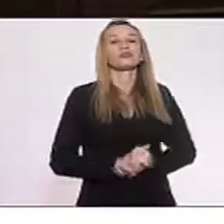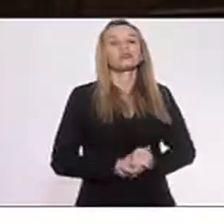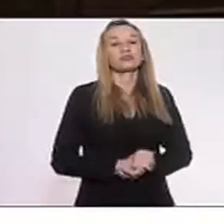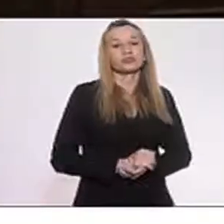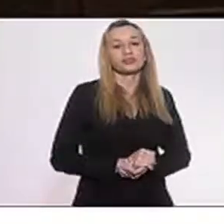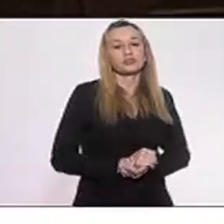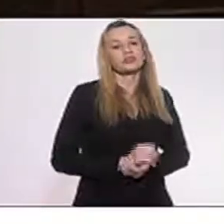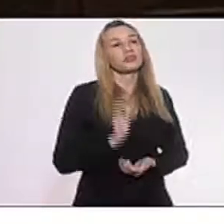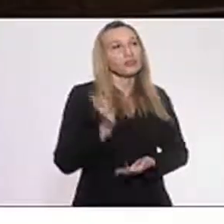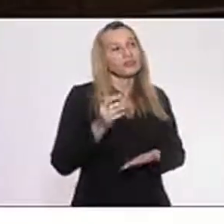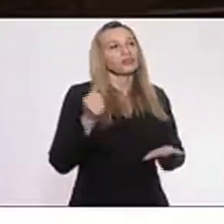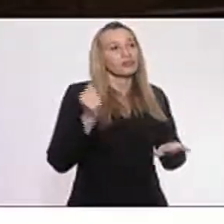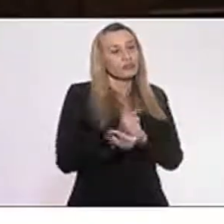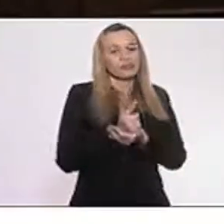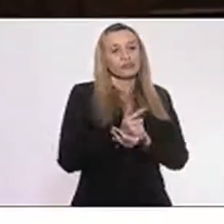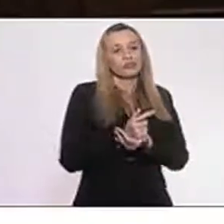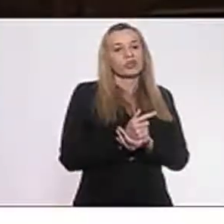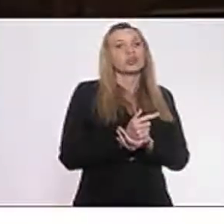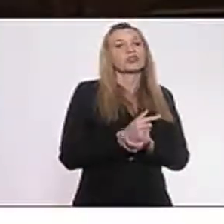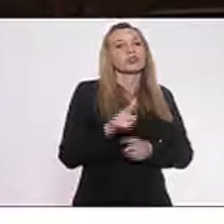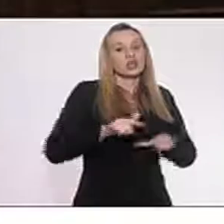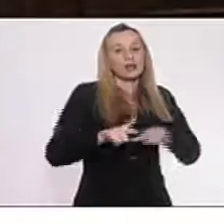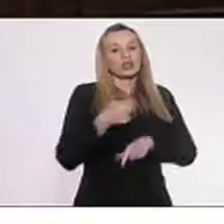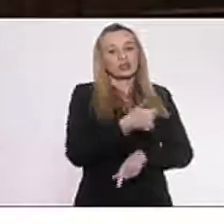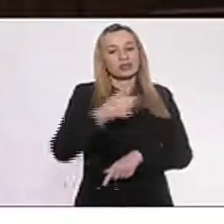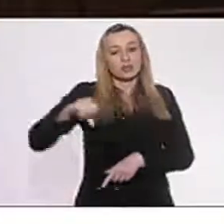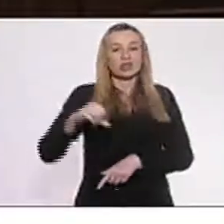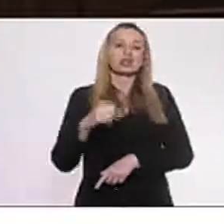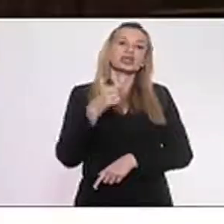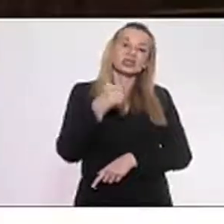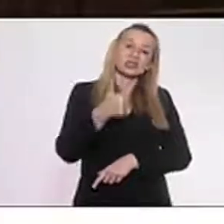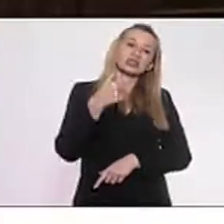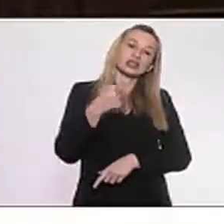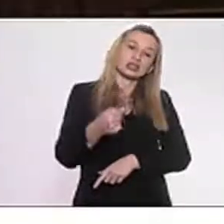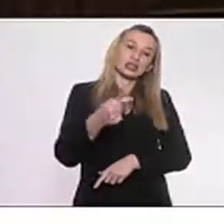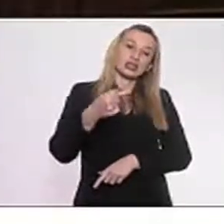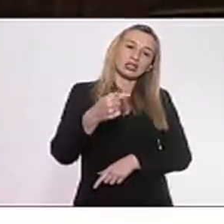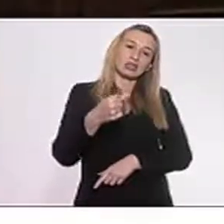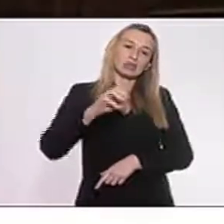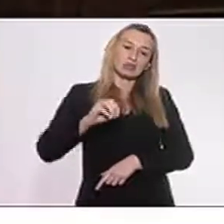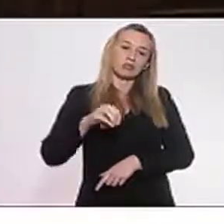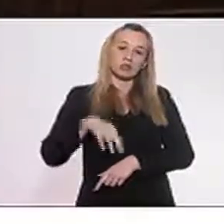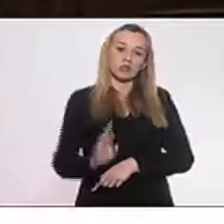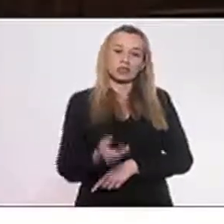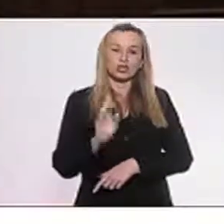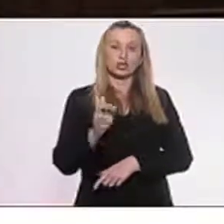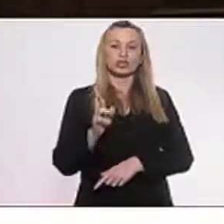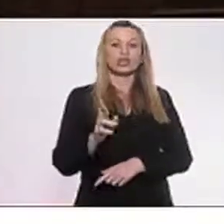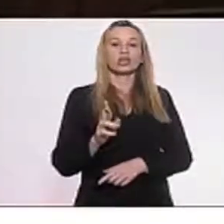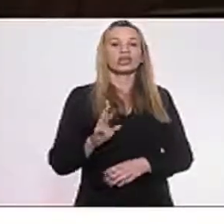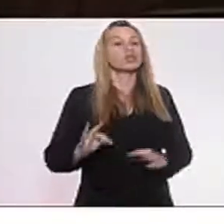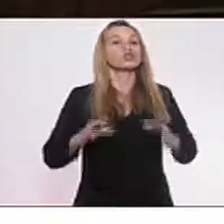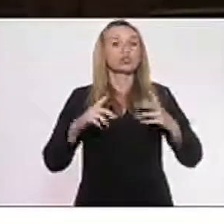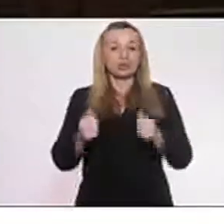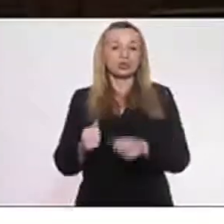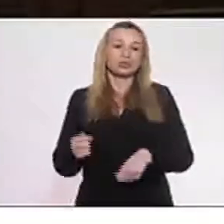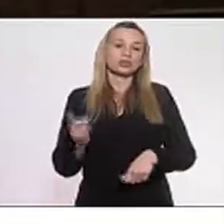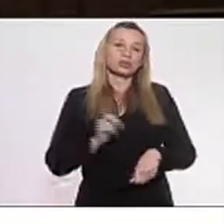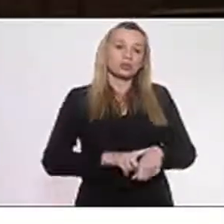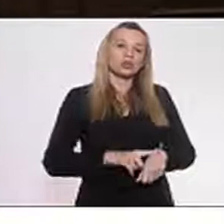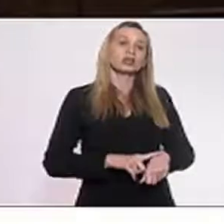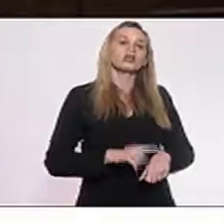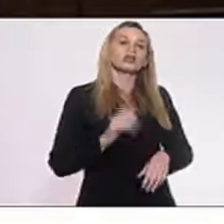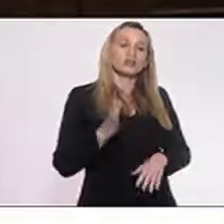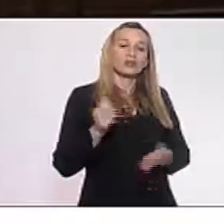já foram pagos no exercício de 2019 170 milhões de reais. E durante todo o exercício de 18 foram efetivamente